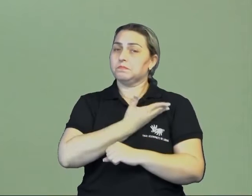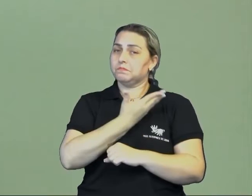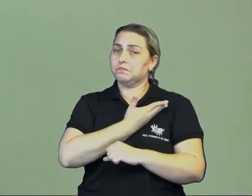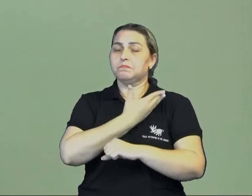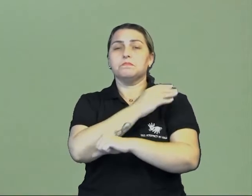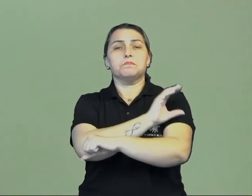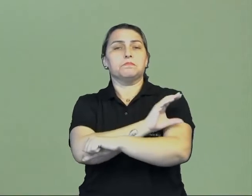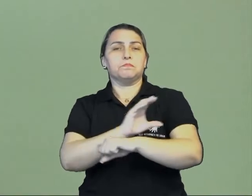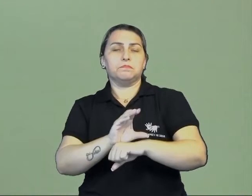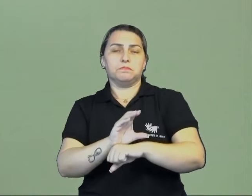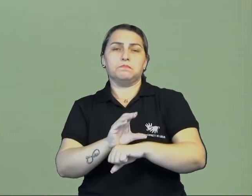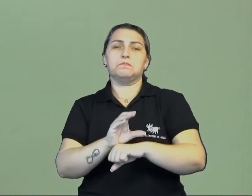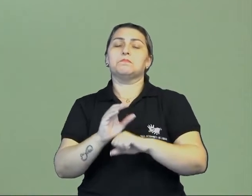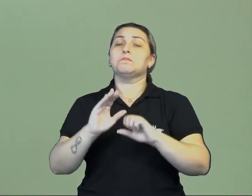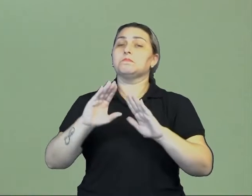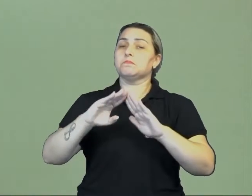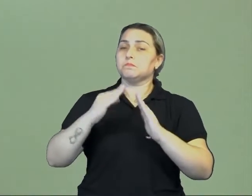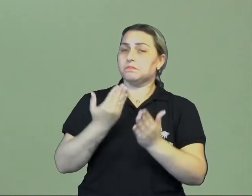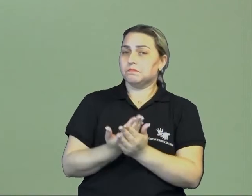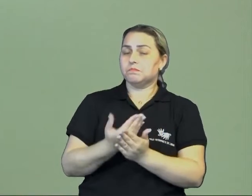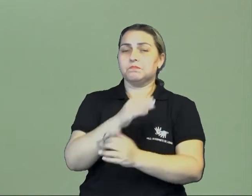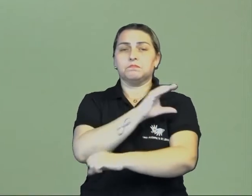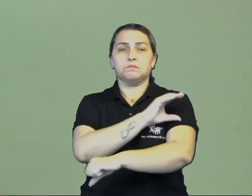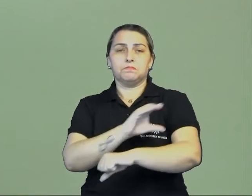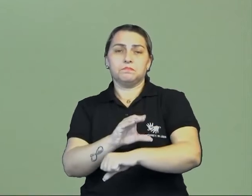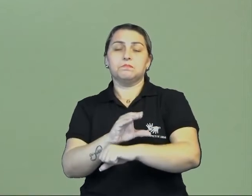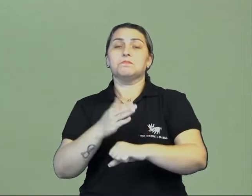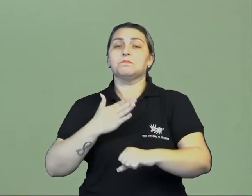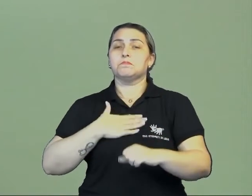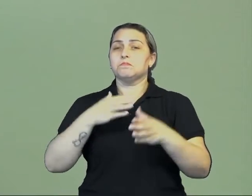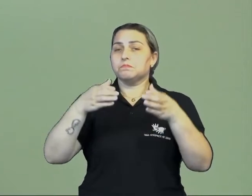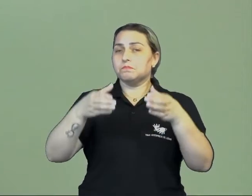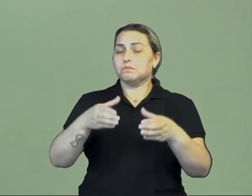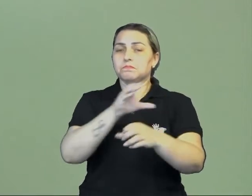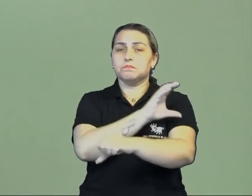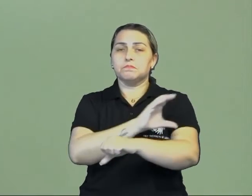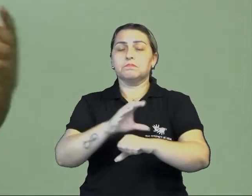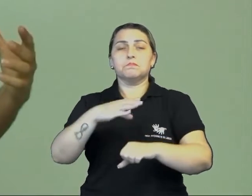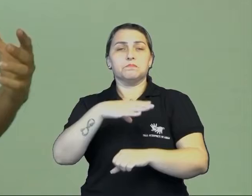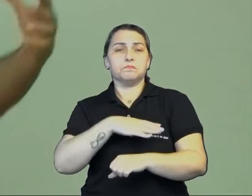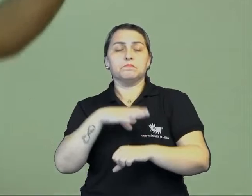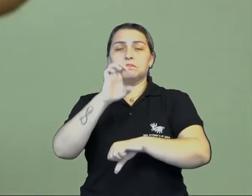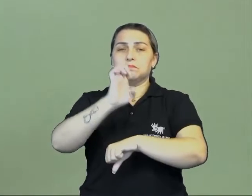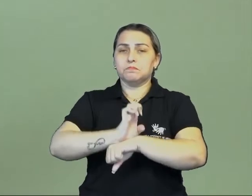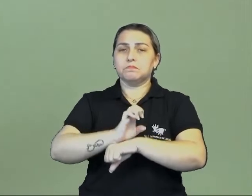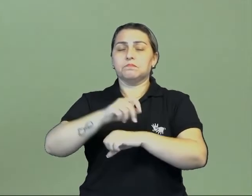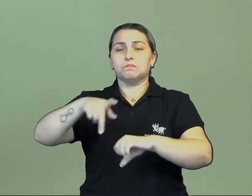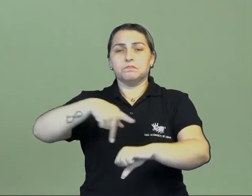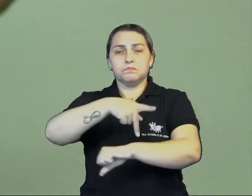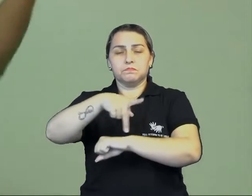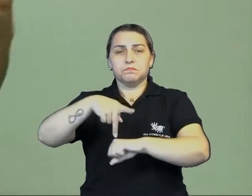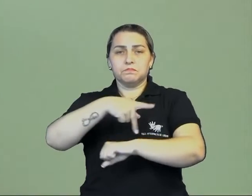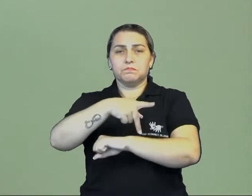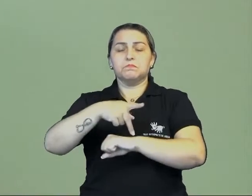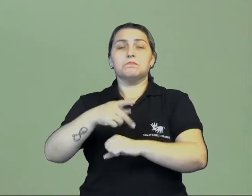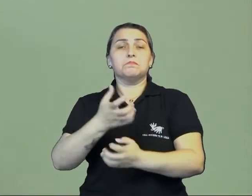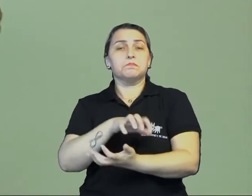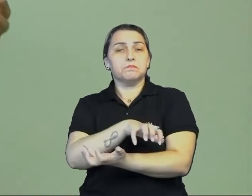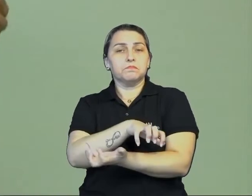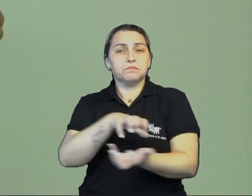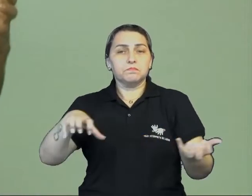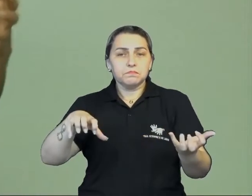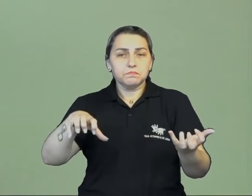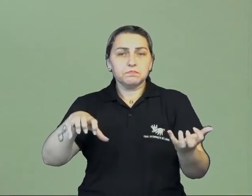tem a cultura da minha escola, tem a cultura do meu bairro, tem a cultura da minha cidade, do meu estado, do meu país, do meu continente. Vejam